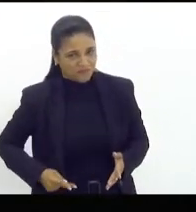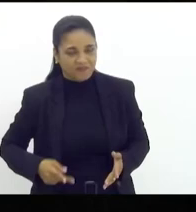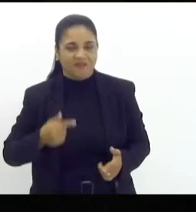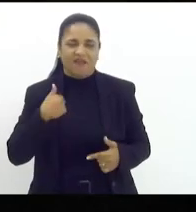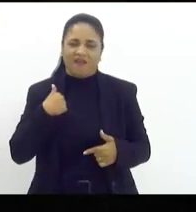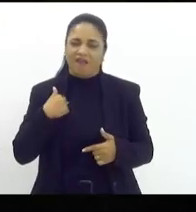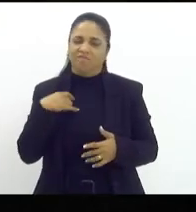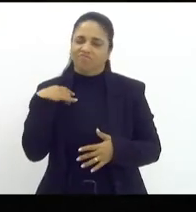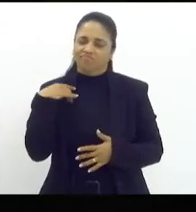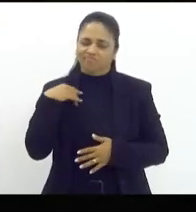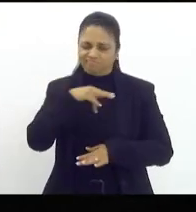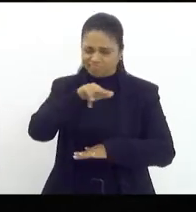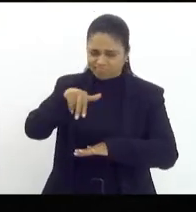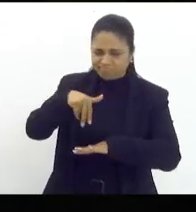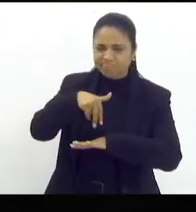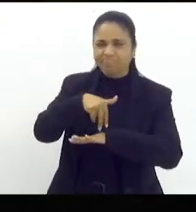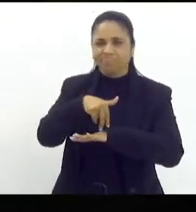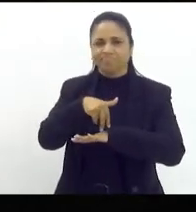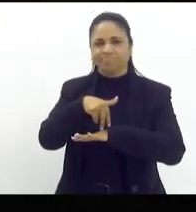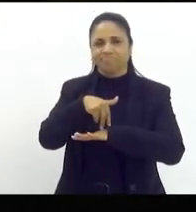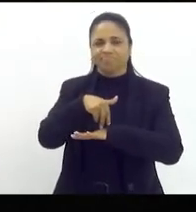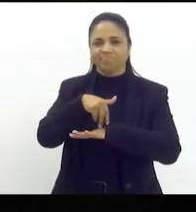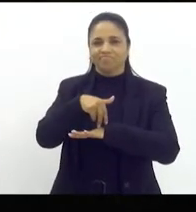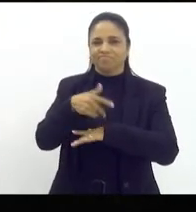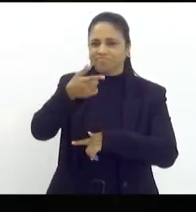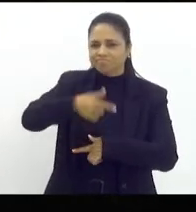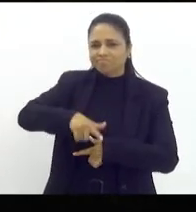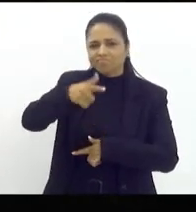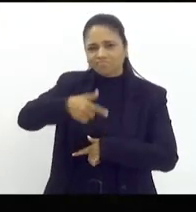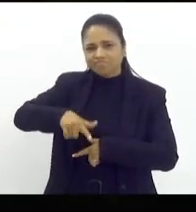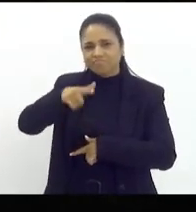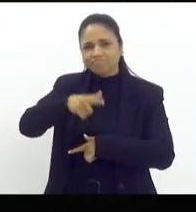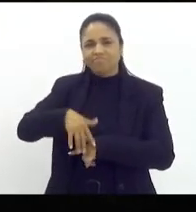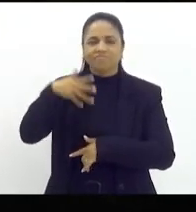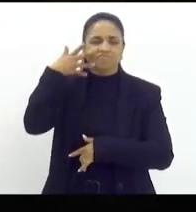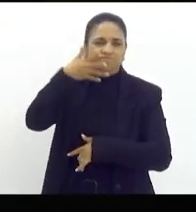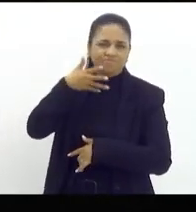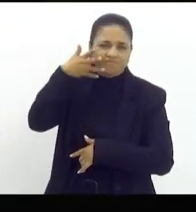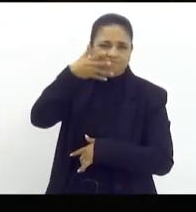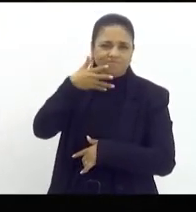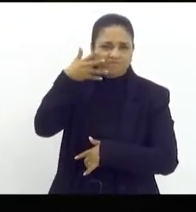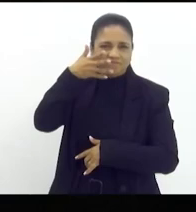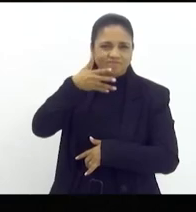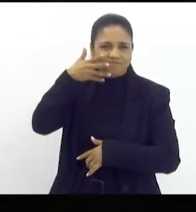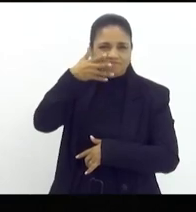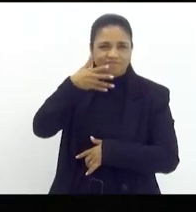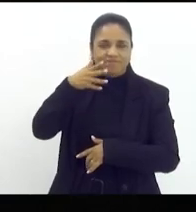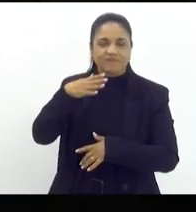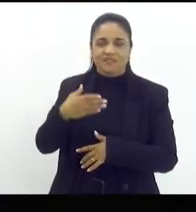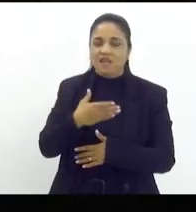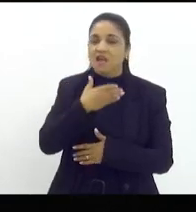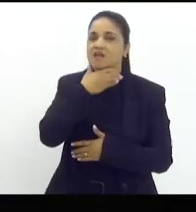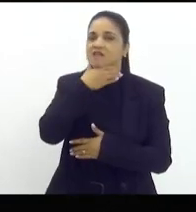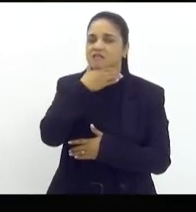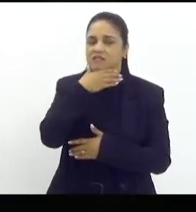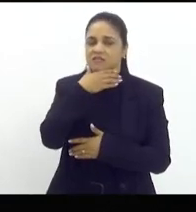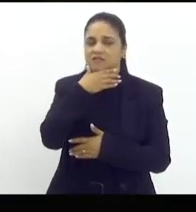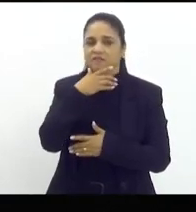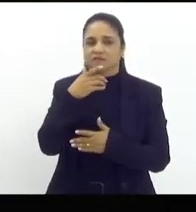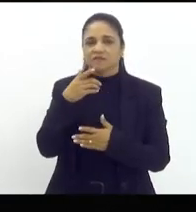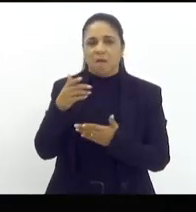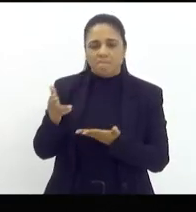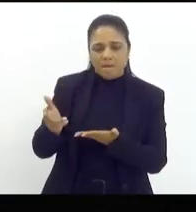sucessivamente aqui colocando e discursando sobre a crise fiscal